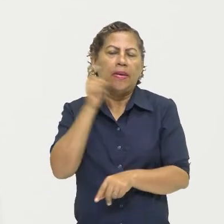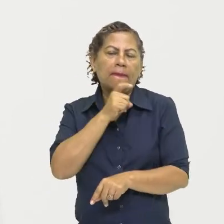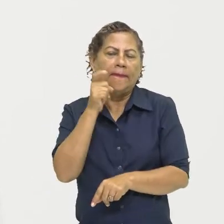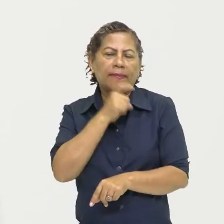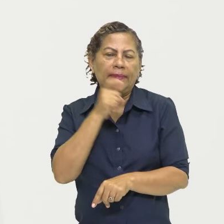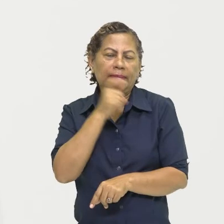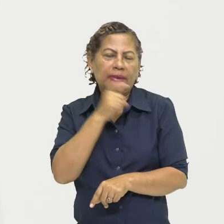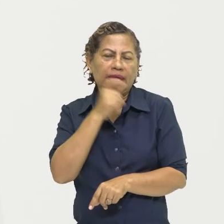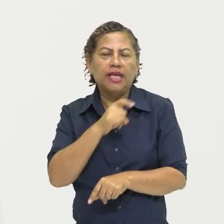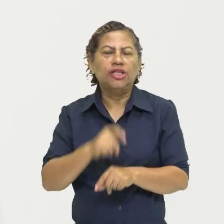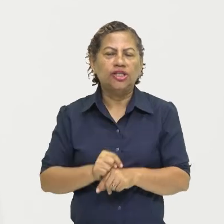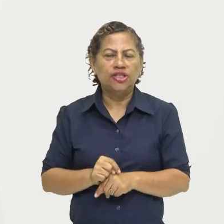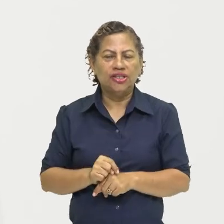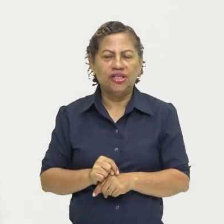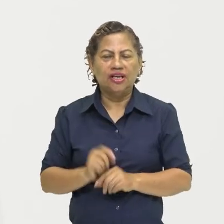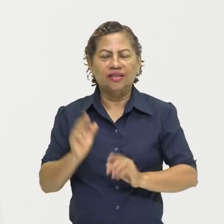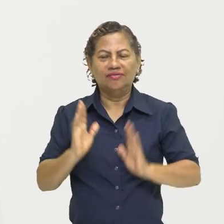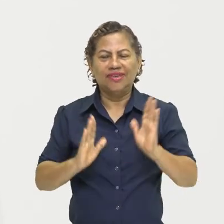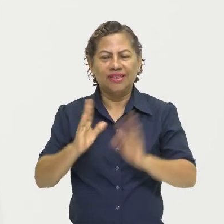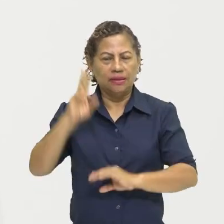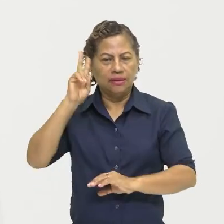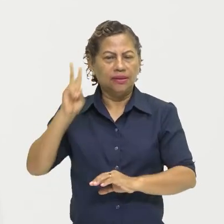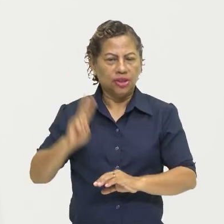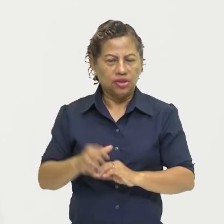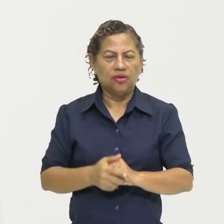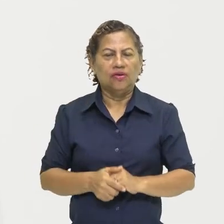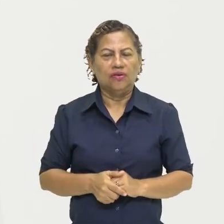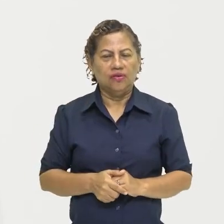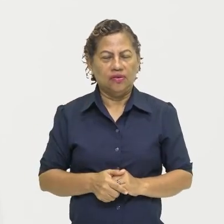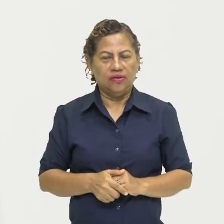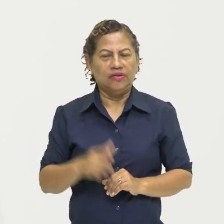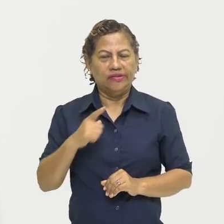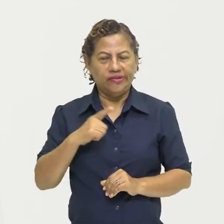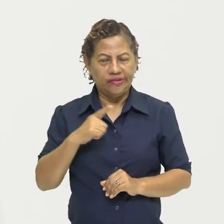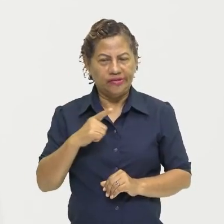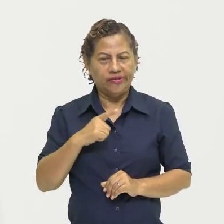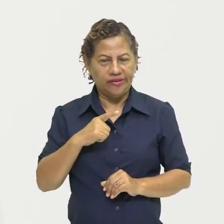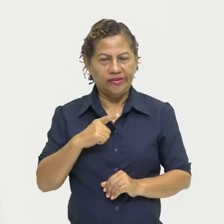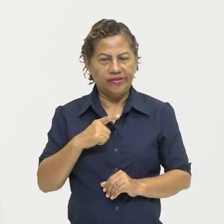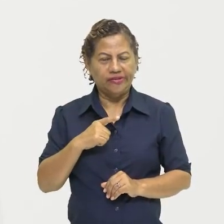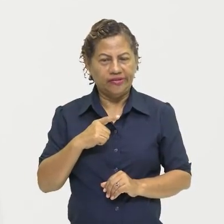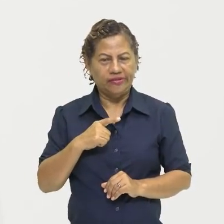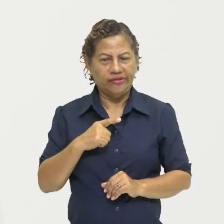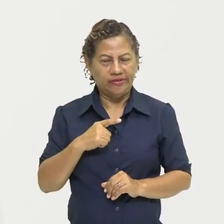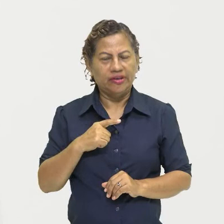história. E aí ele vai ter esse herói sem nenhum caráter. Porém,